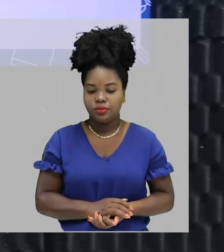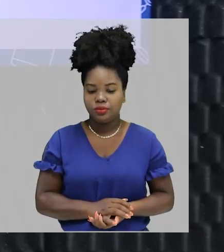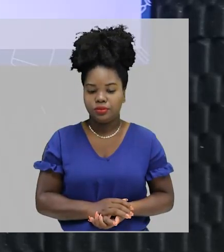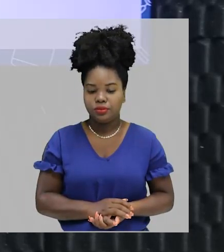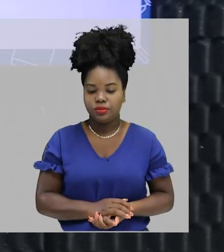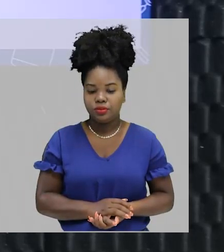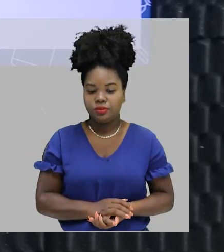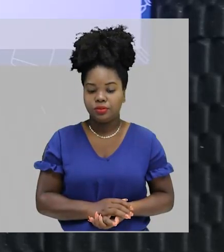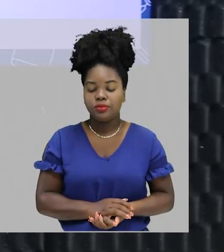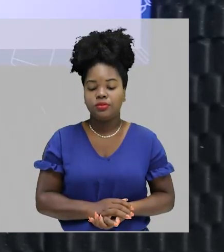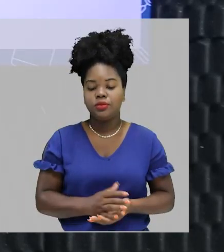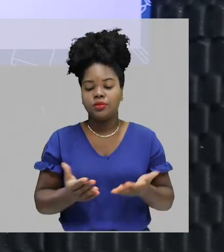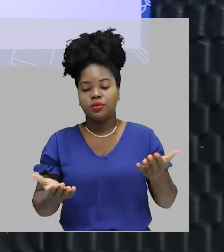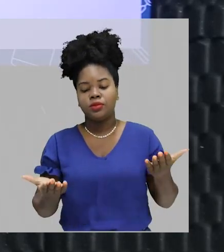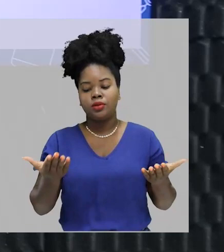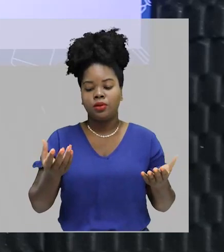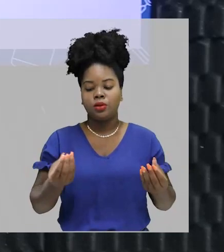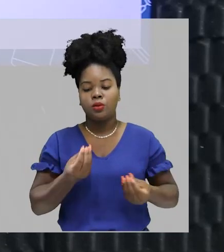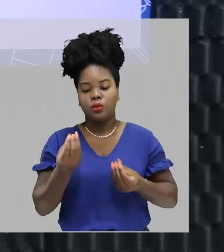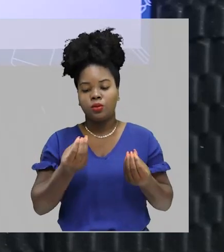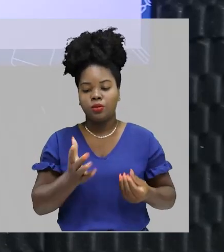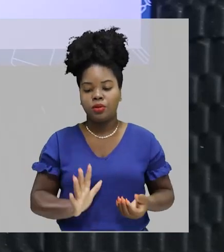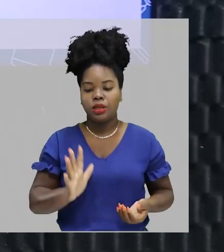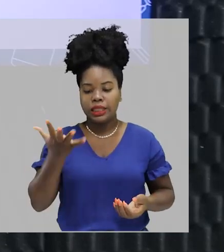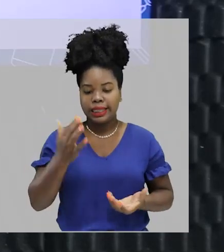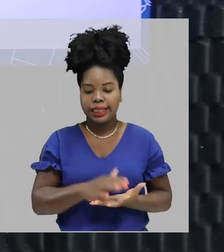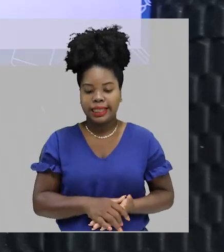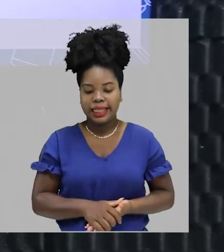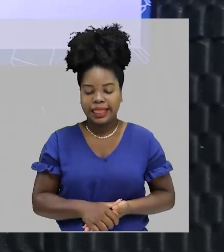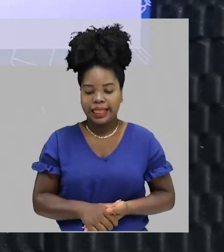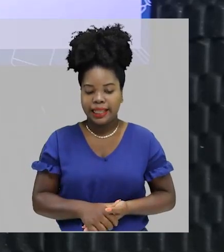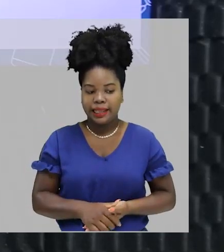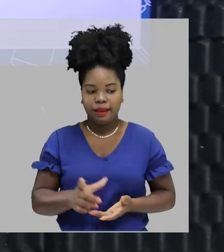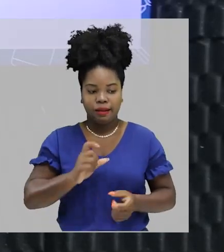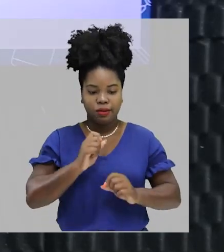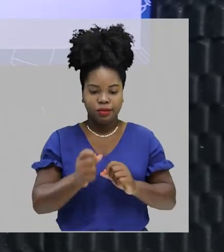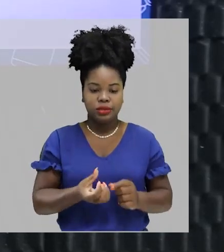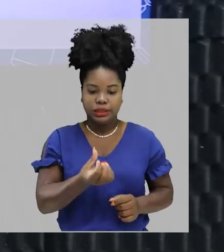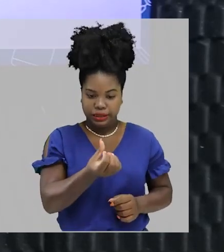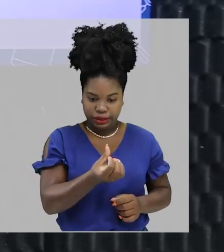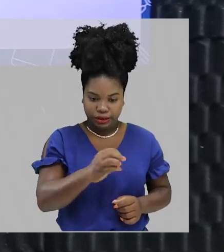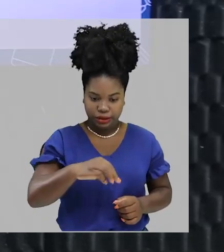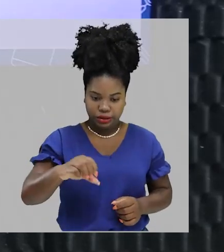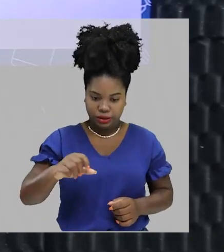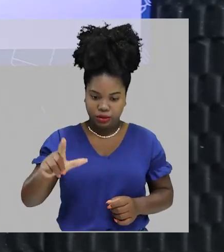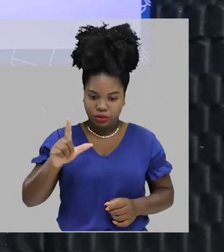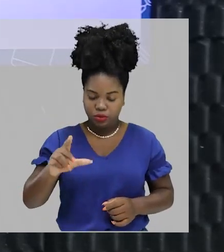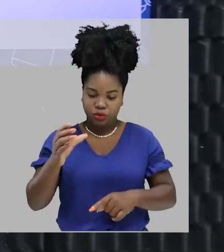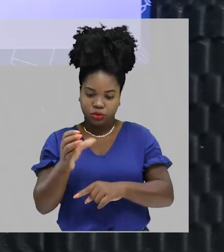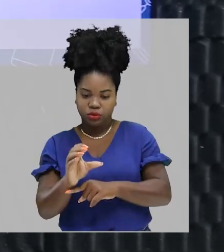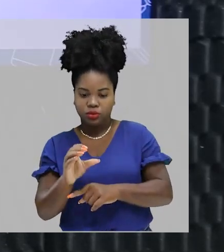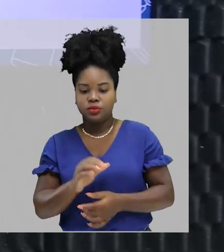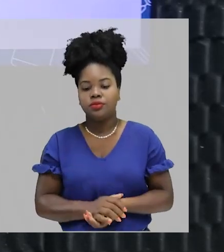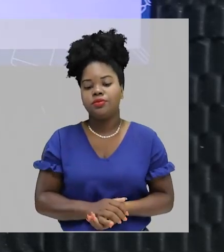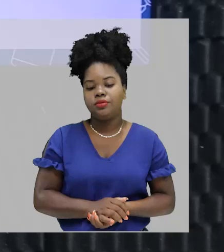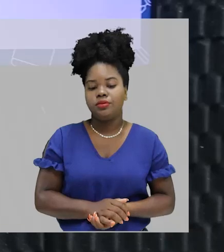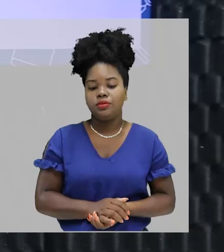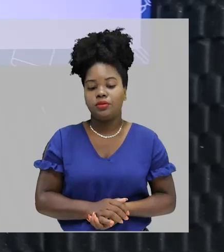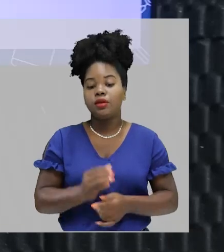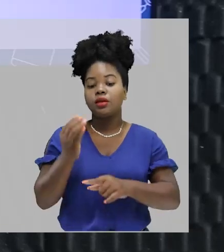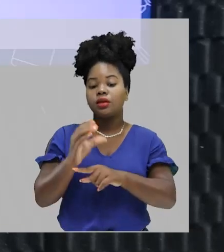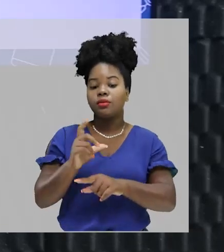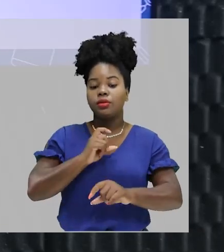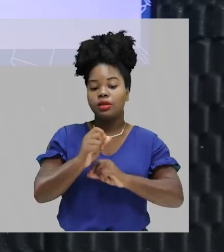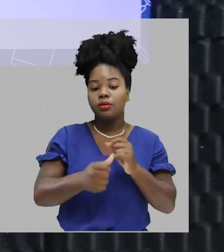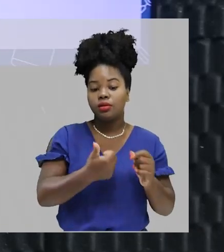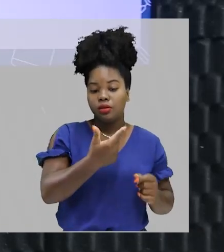a proporção da equação, eu tenho 6 mols de carbono. Carbono